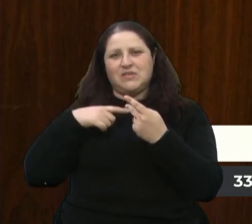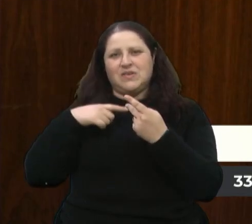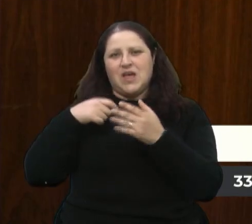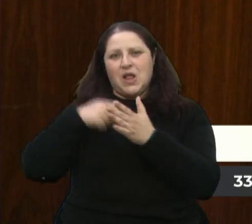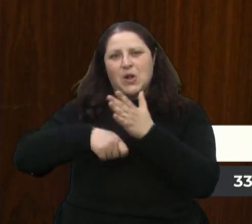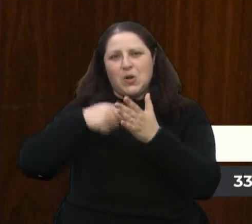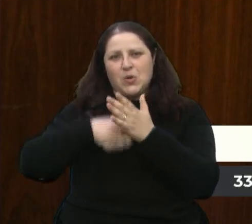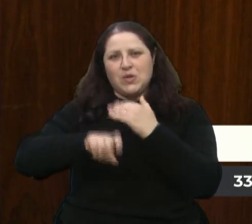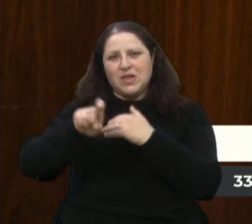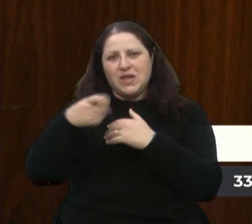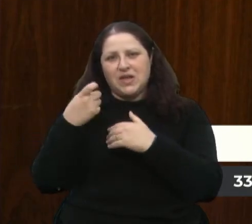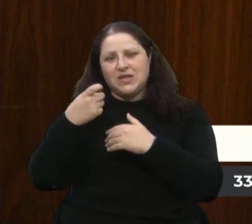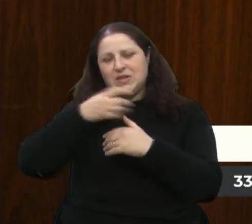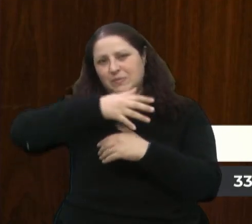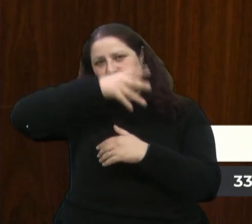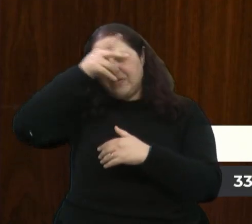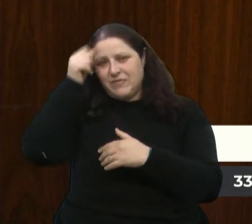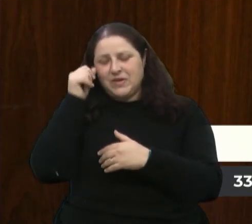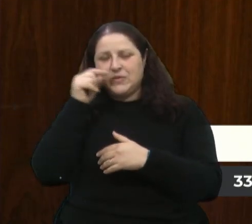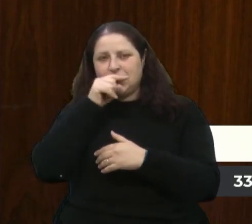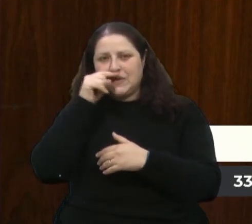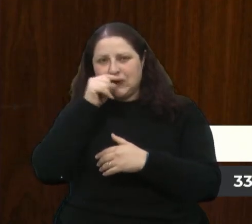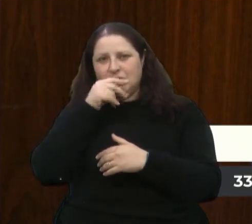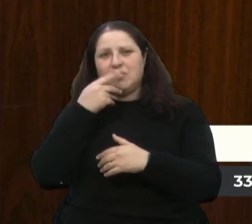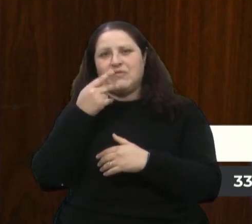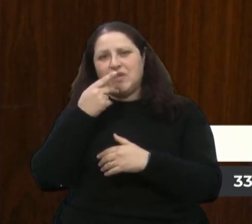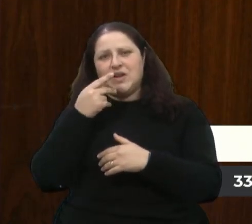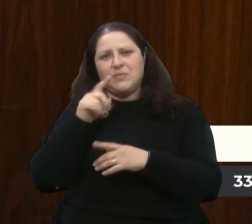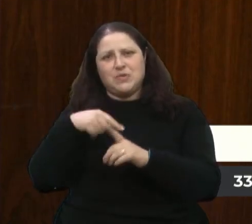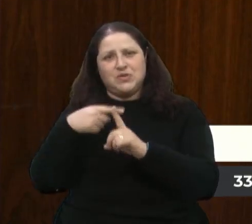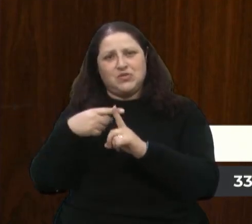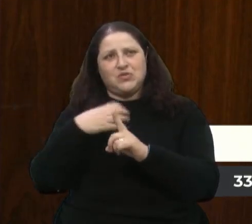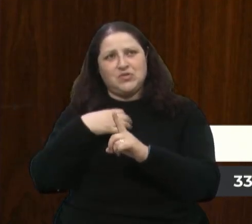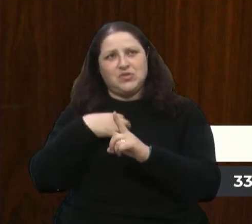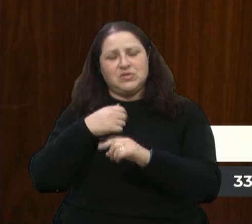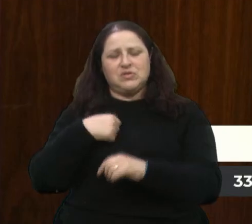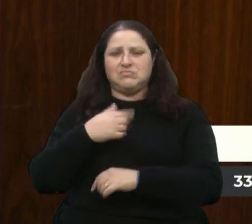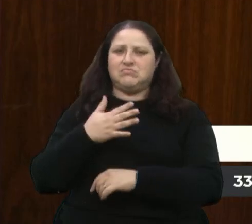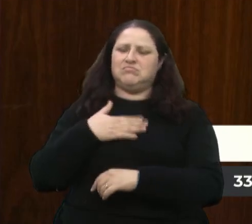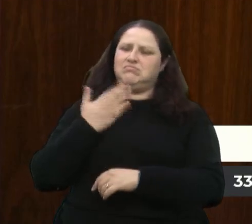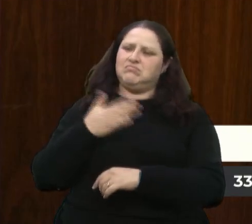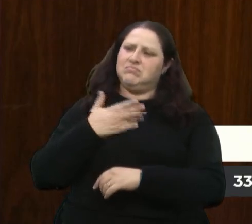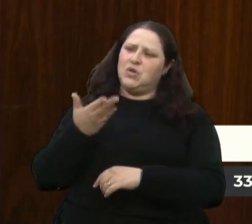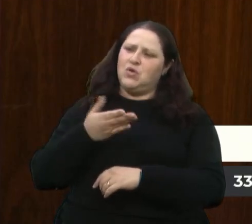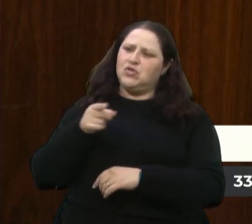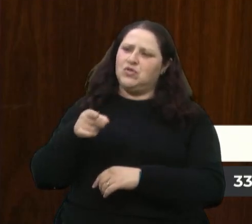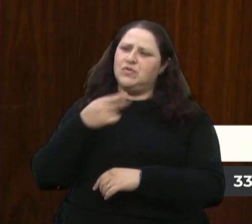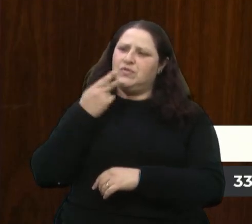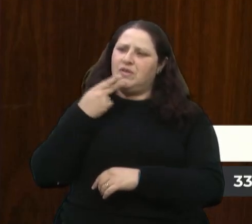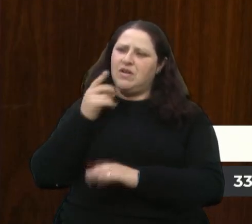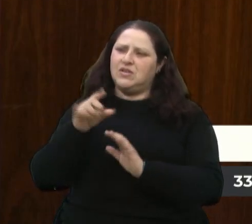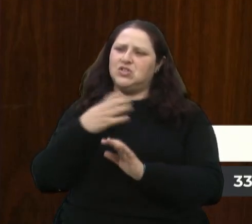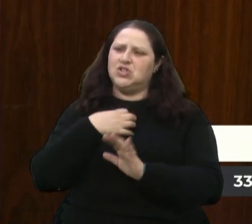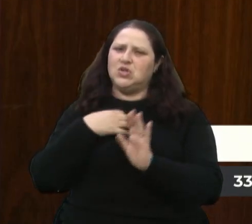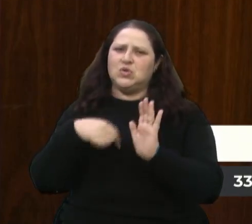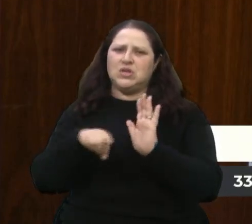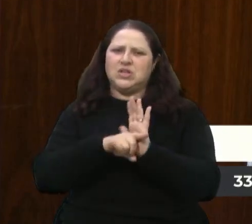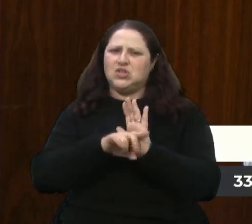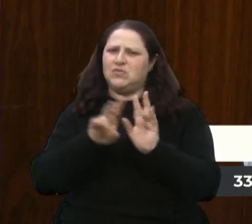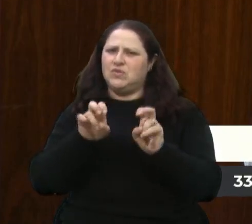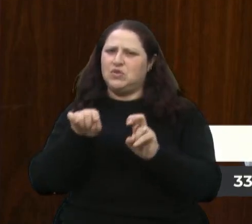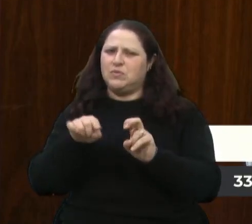ex-prefeito Sartori, viu ele falando de forma muito positiva, então me espanta você falar hoje de forma negativa